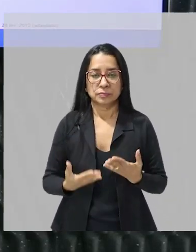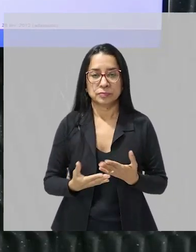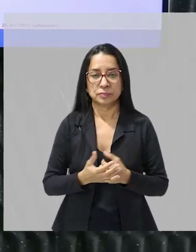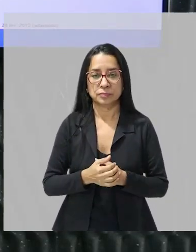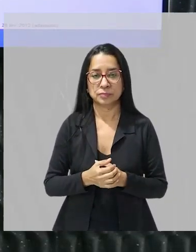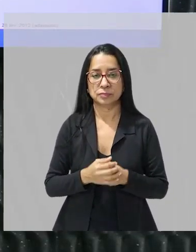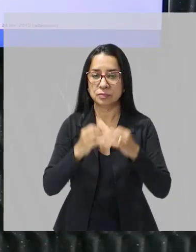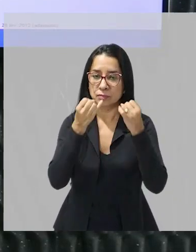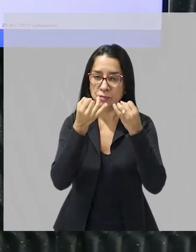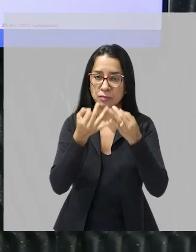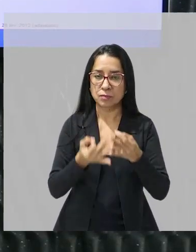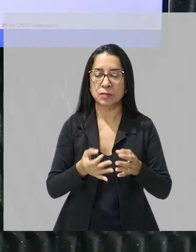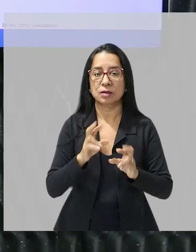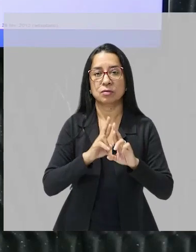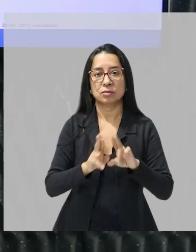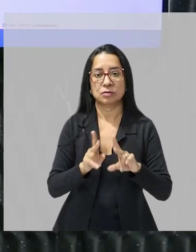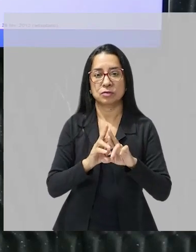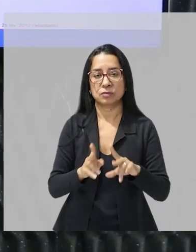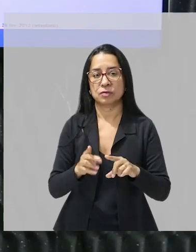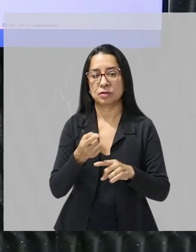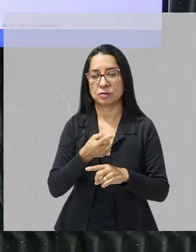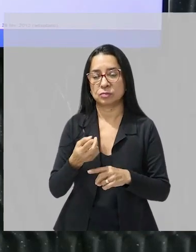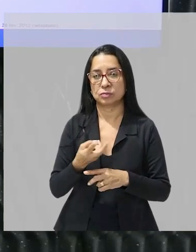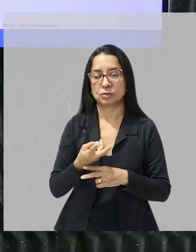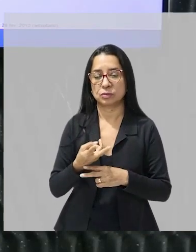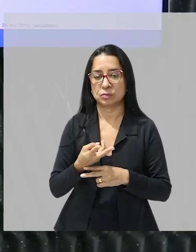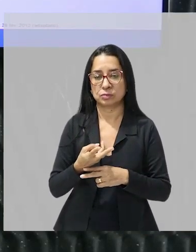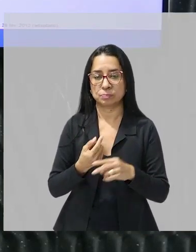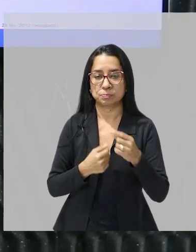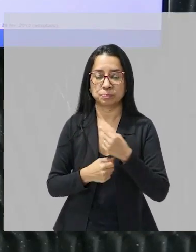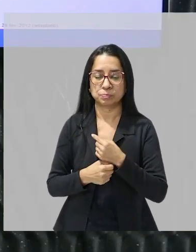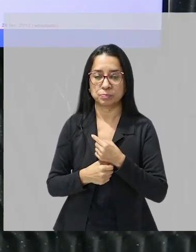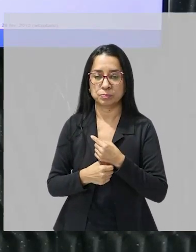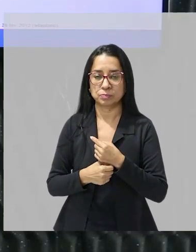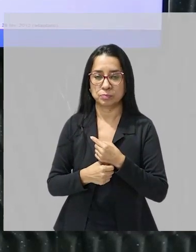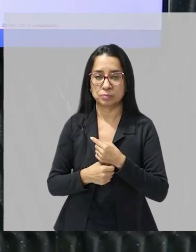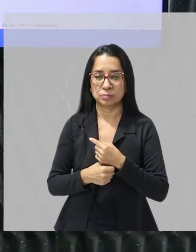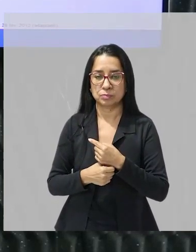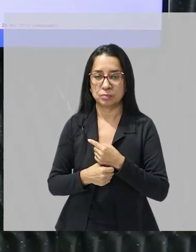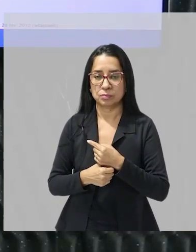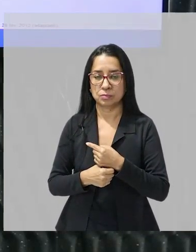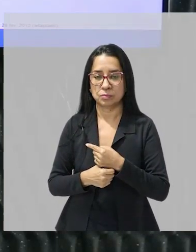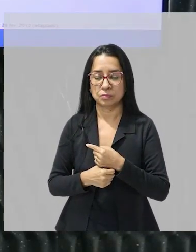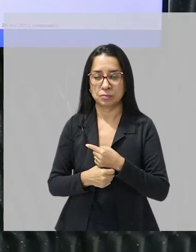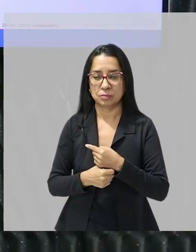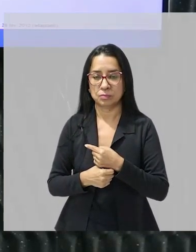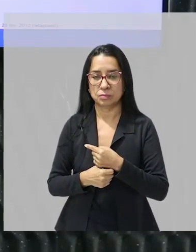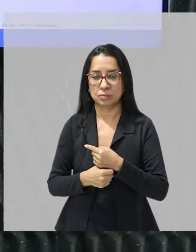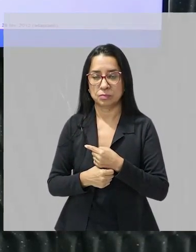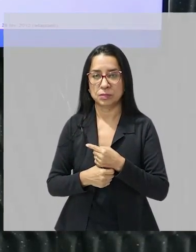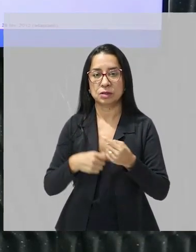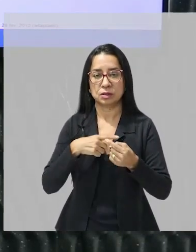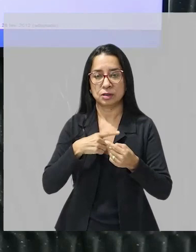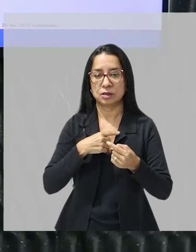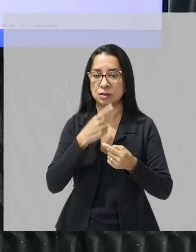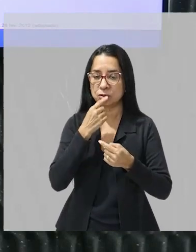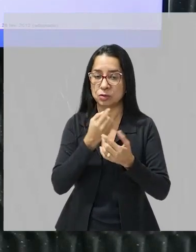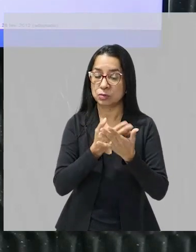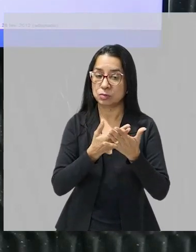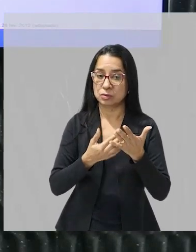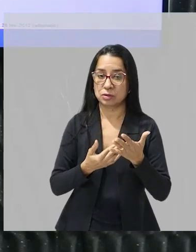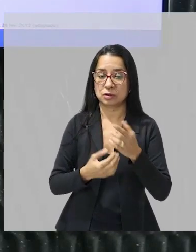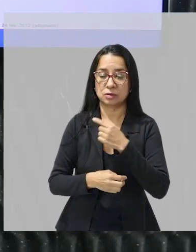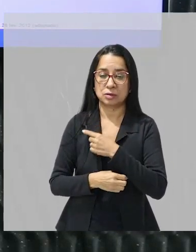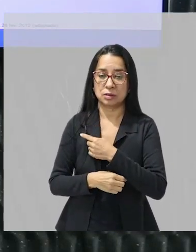está só explicando que a diferença entre as duas é que a hemoglobina está presente no sangue, ok? É o pigmento vermelho do sangue, e